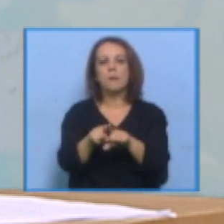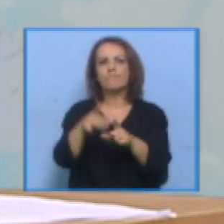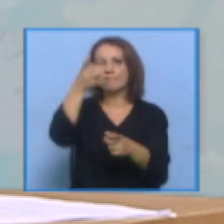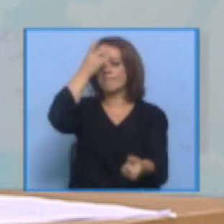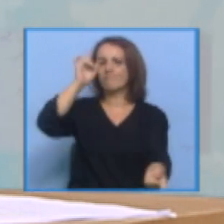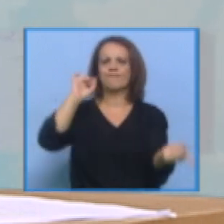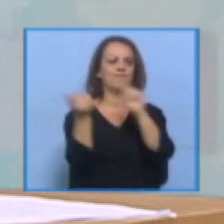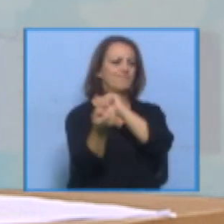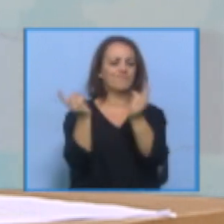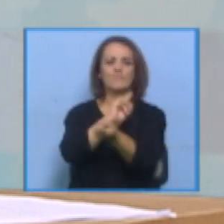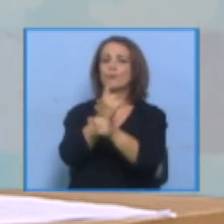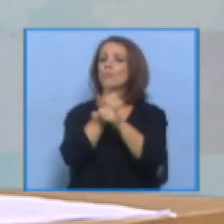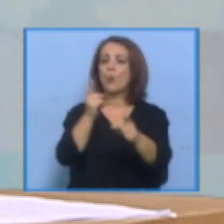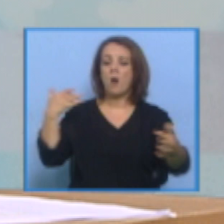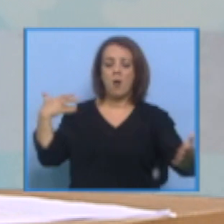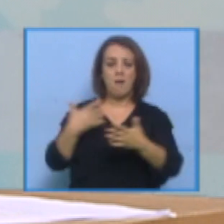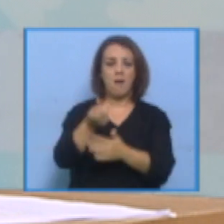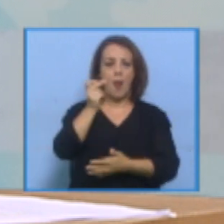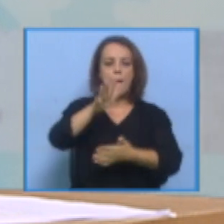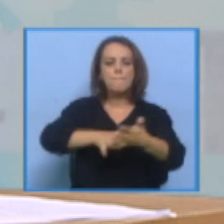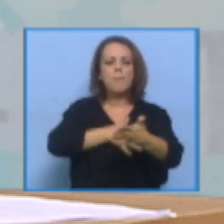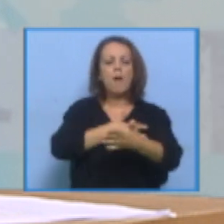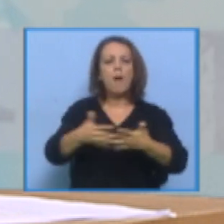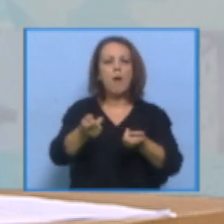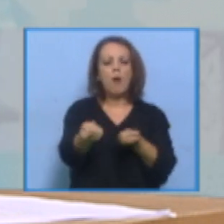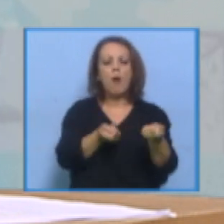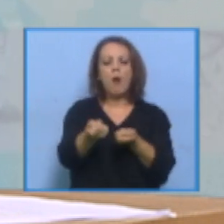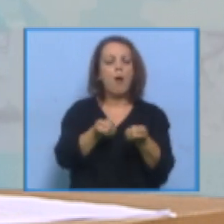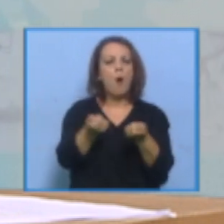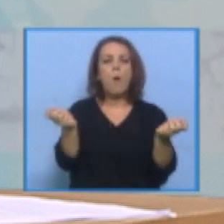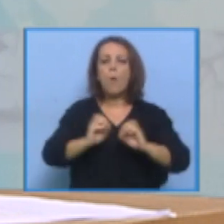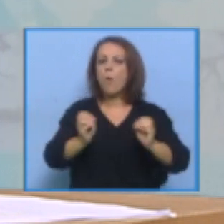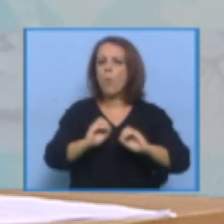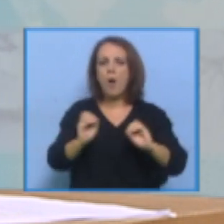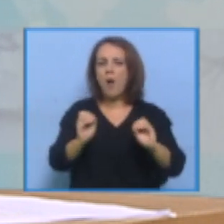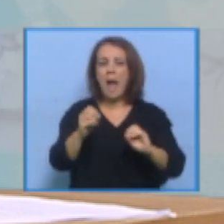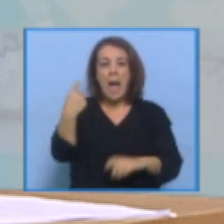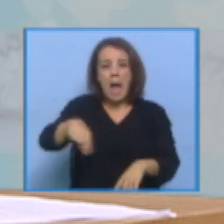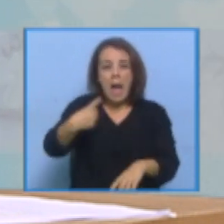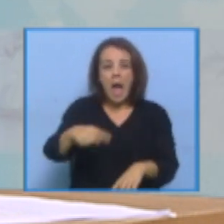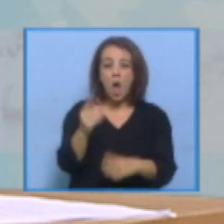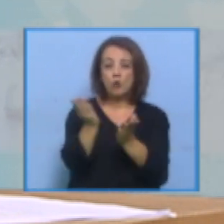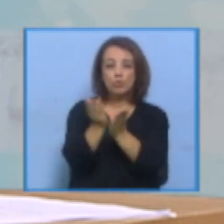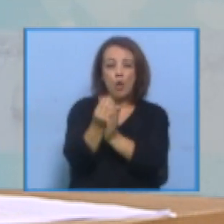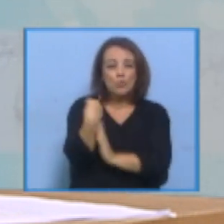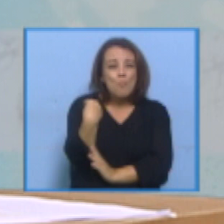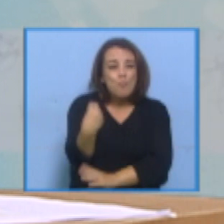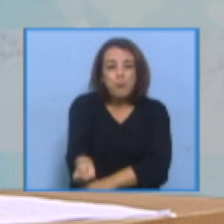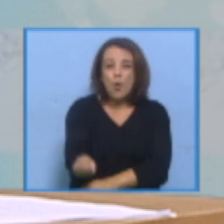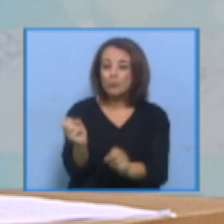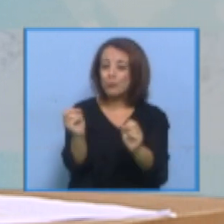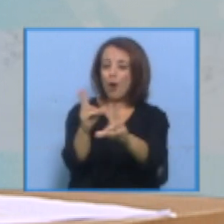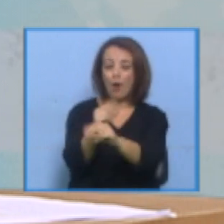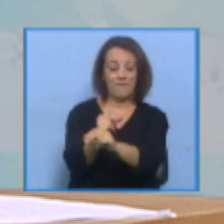de planeamento nos últimos anos levou ao absurdo. Ou seja, nós temos escolas novinhas, fresquinhas, abertas.